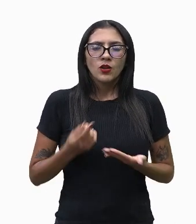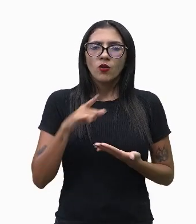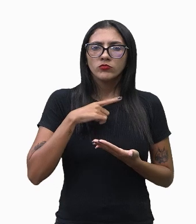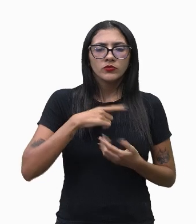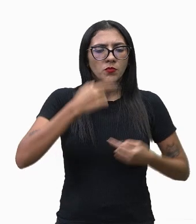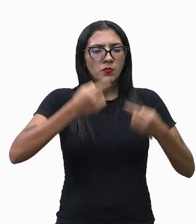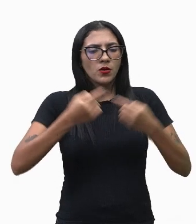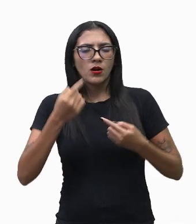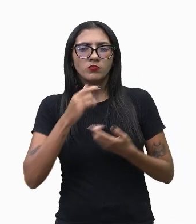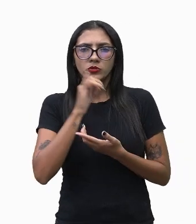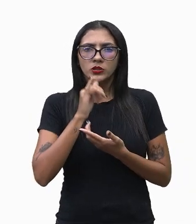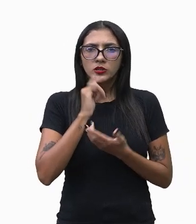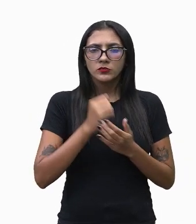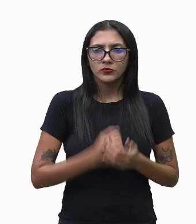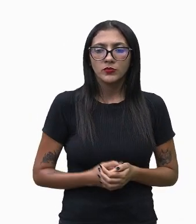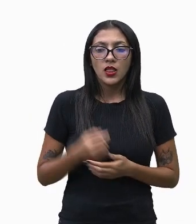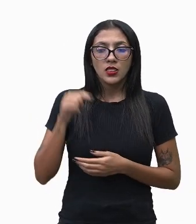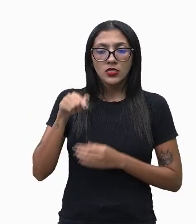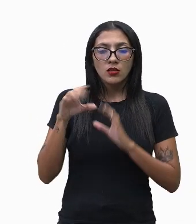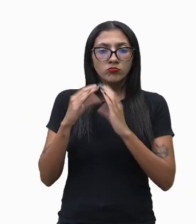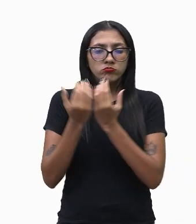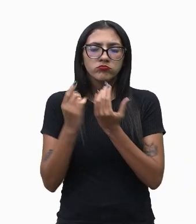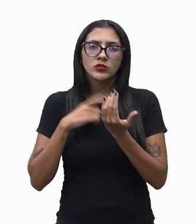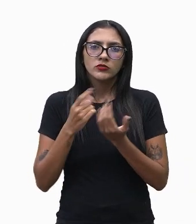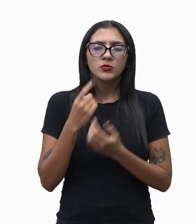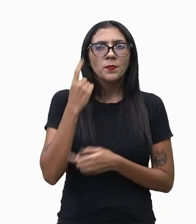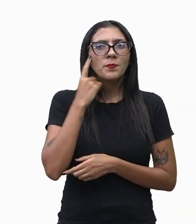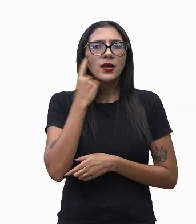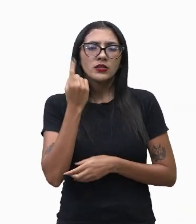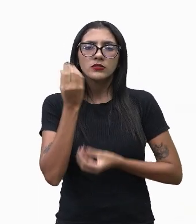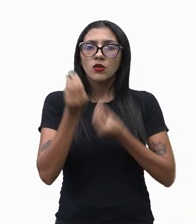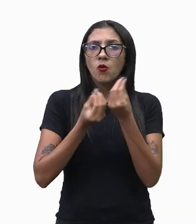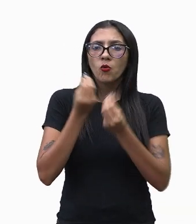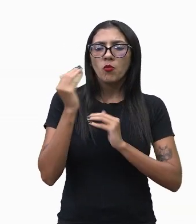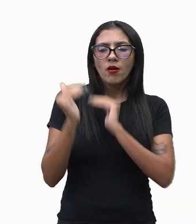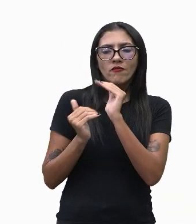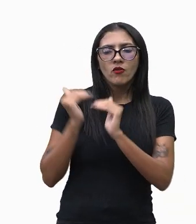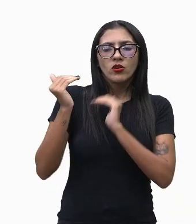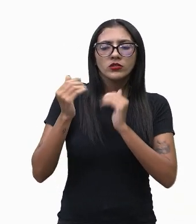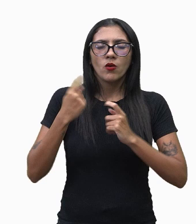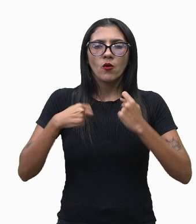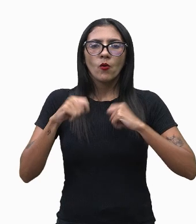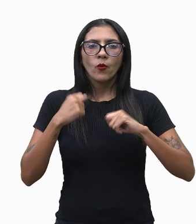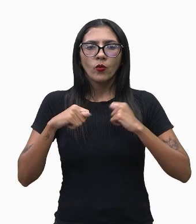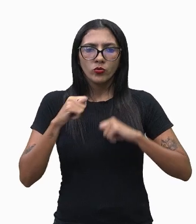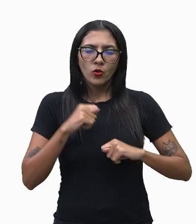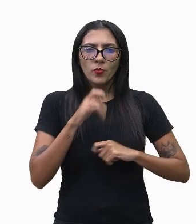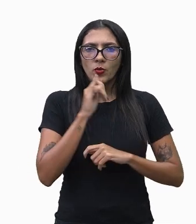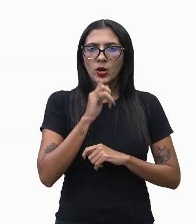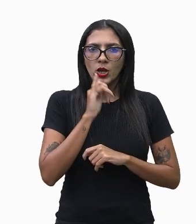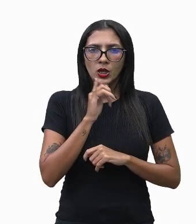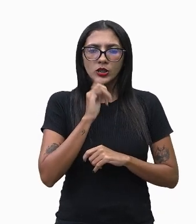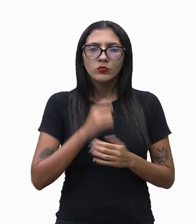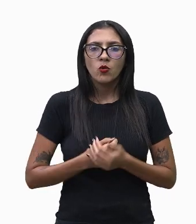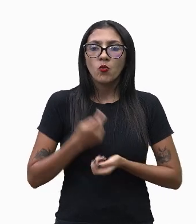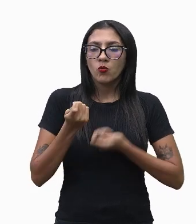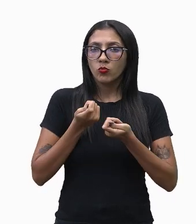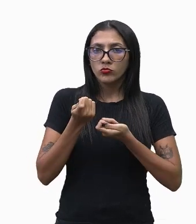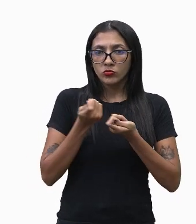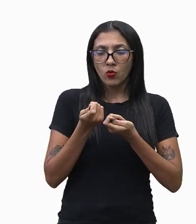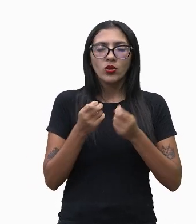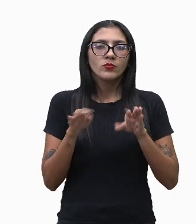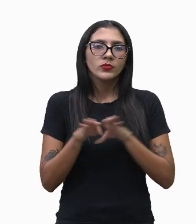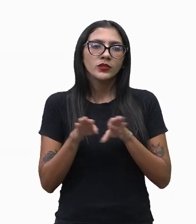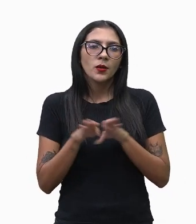modelo na conferência se discutiu um modelo de crescimento econômico menos consumista e mais adequado